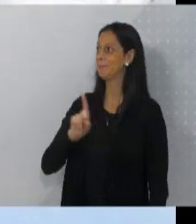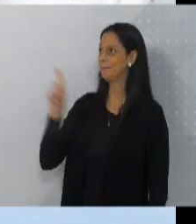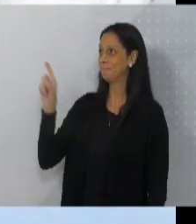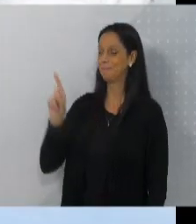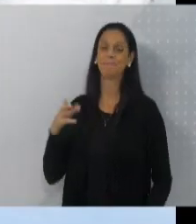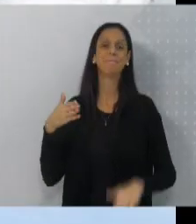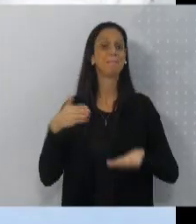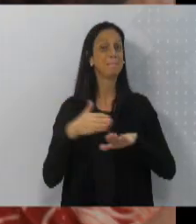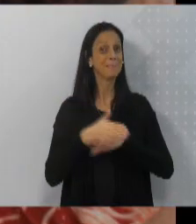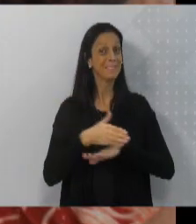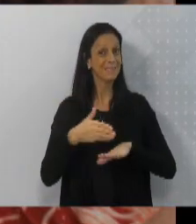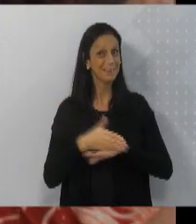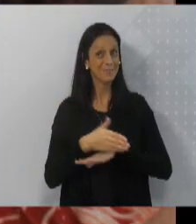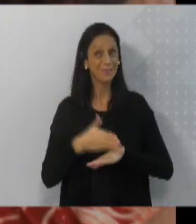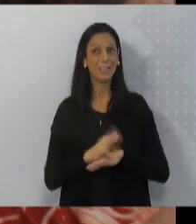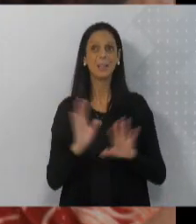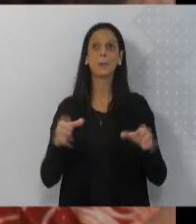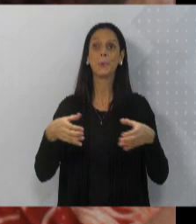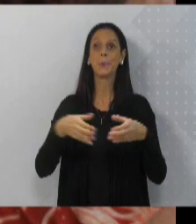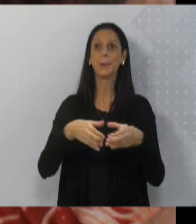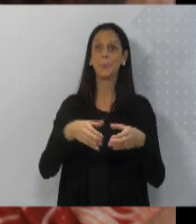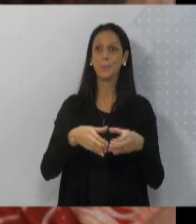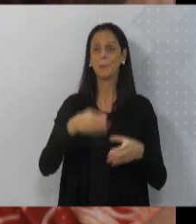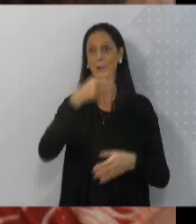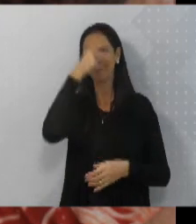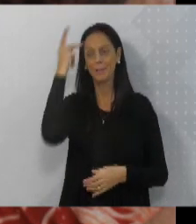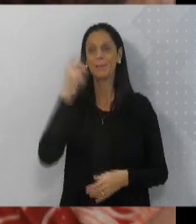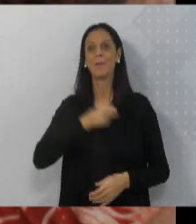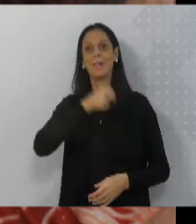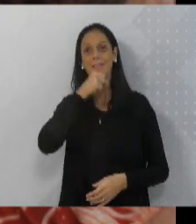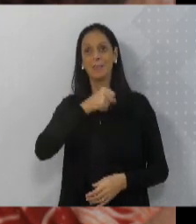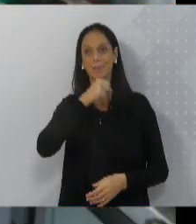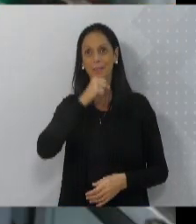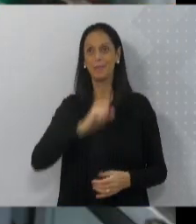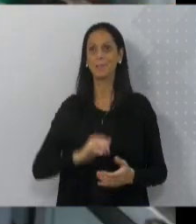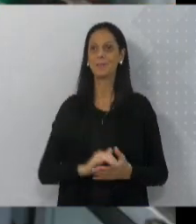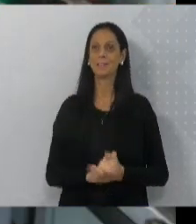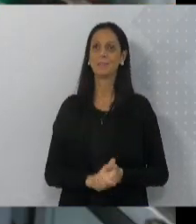participando, prestigiando o grupo dos idosos, lá